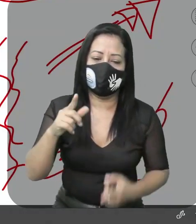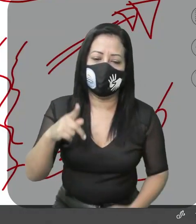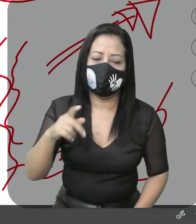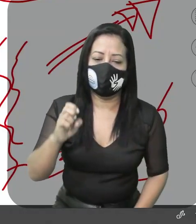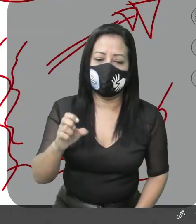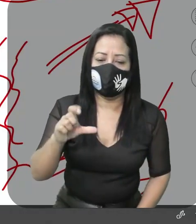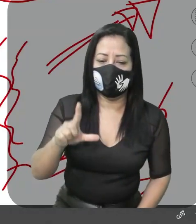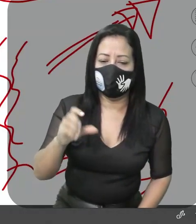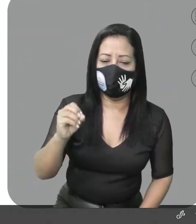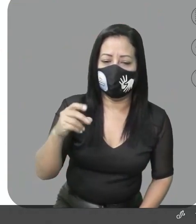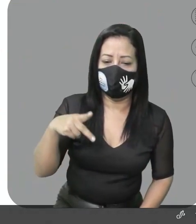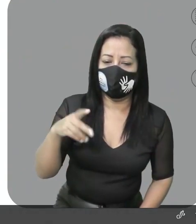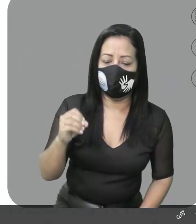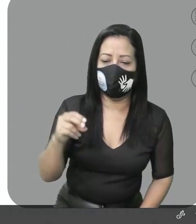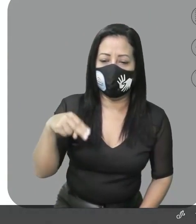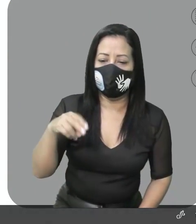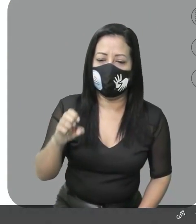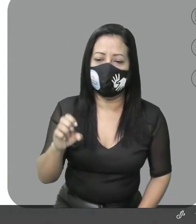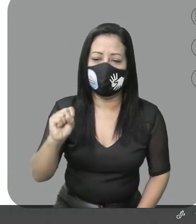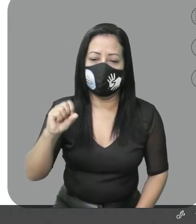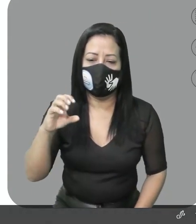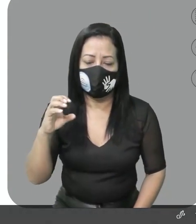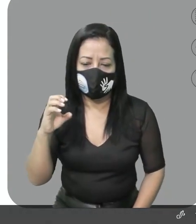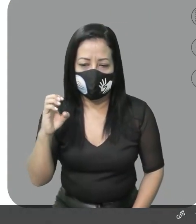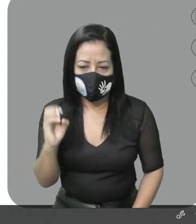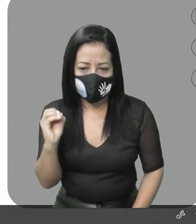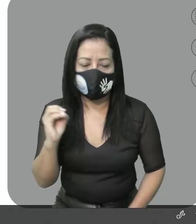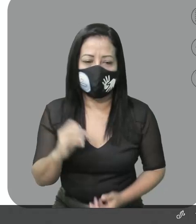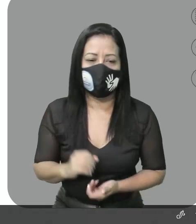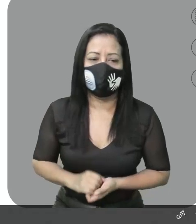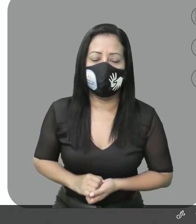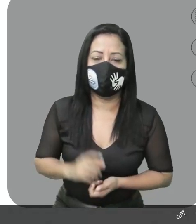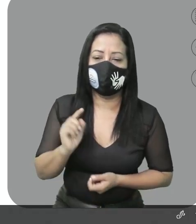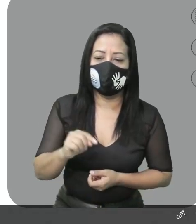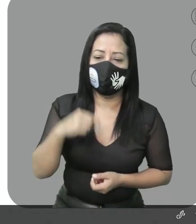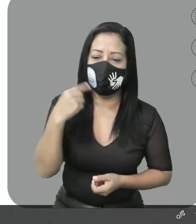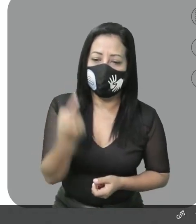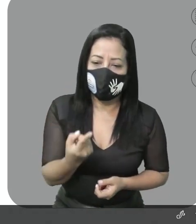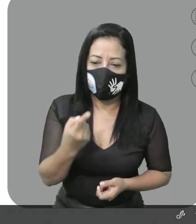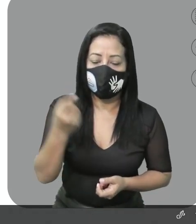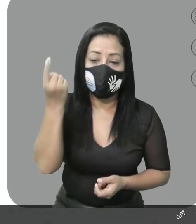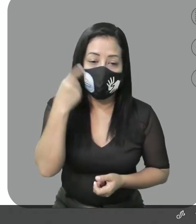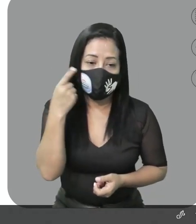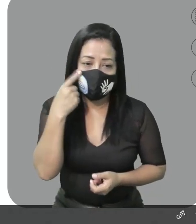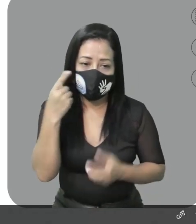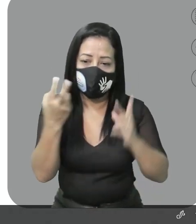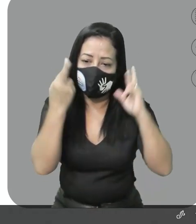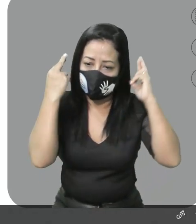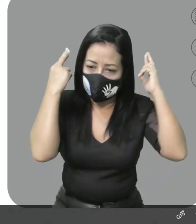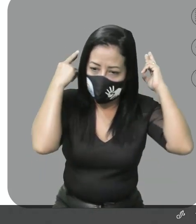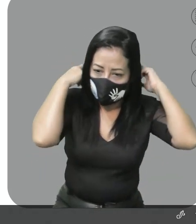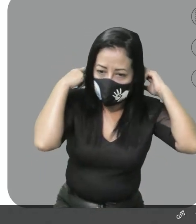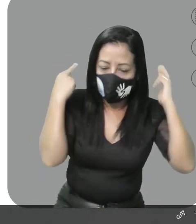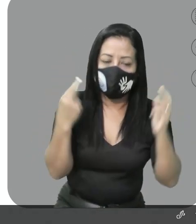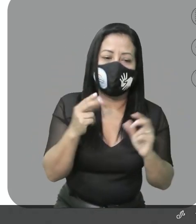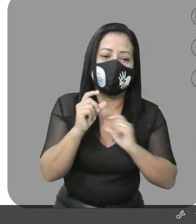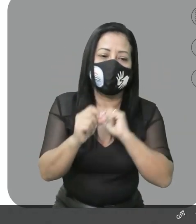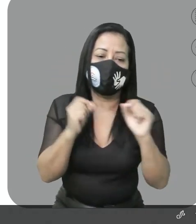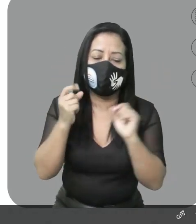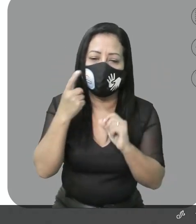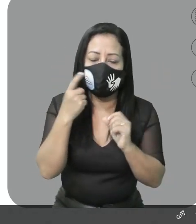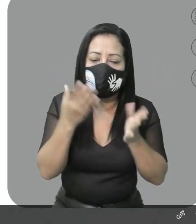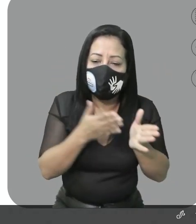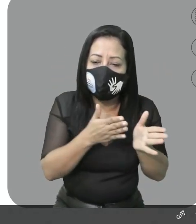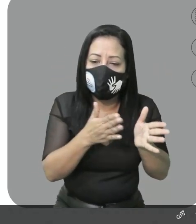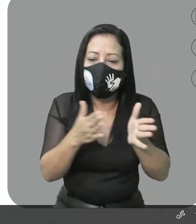as coisas na Grécia Antiga. Depois, nós vimos também na Grécia, nós vimos o processo